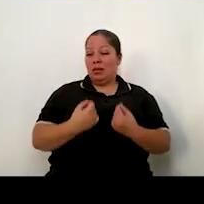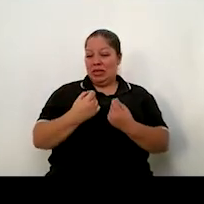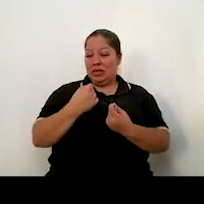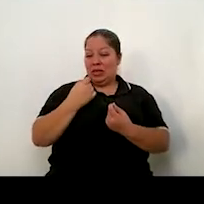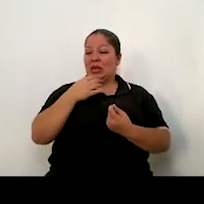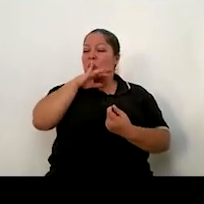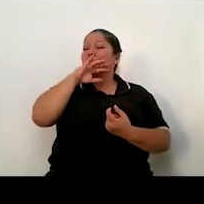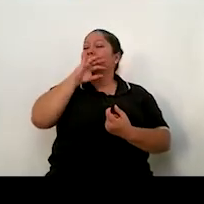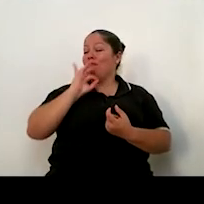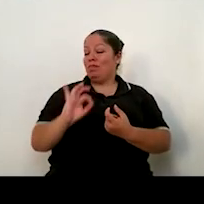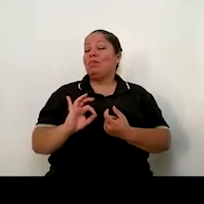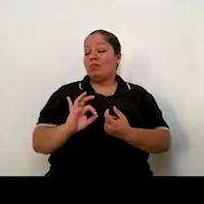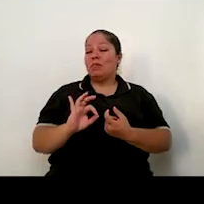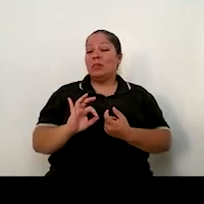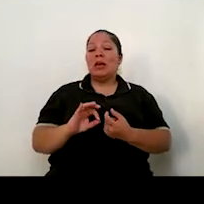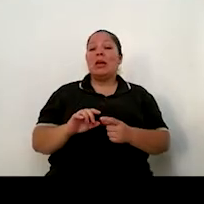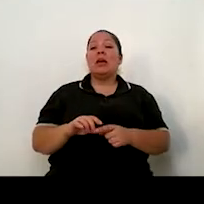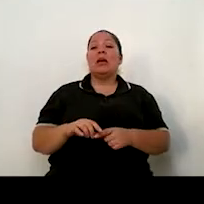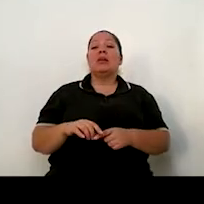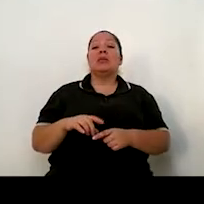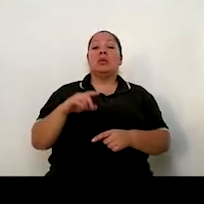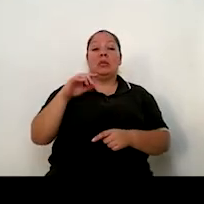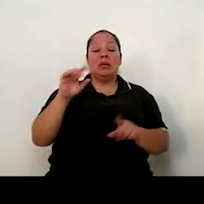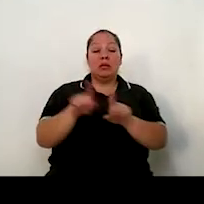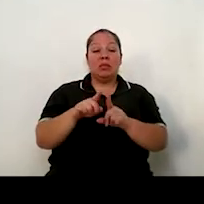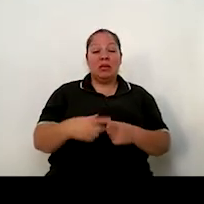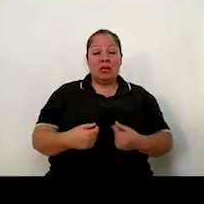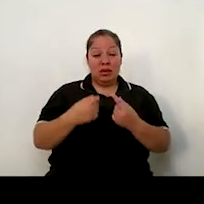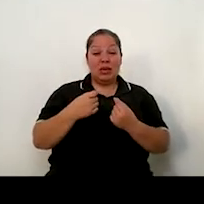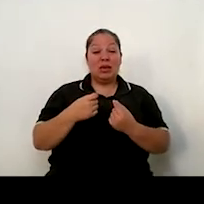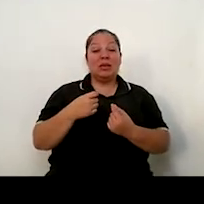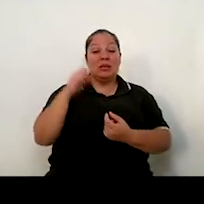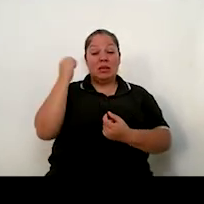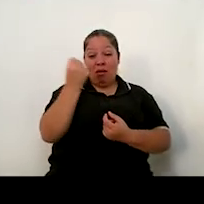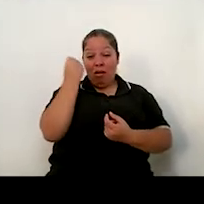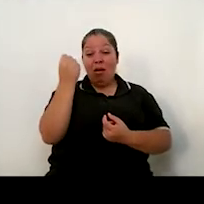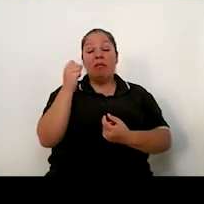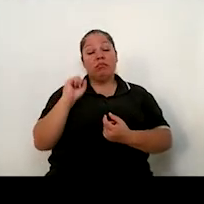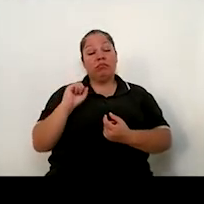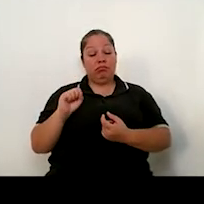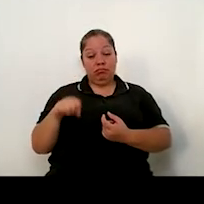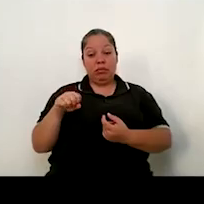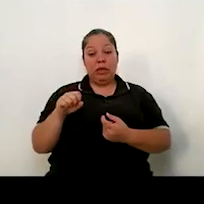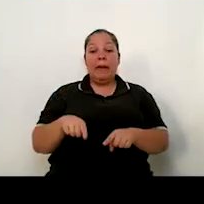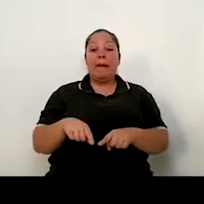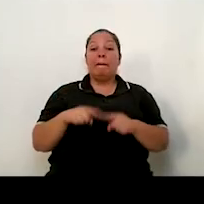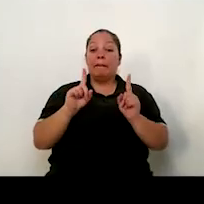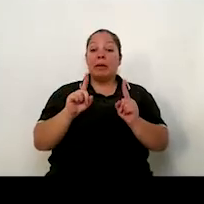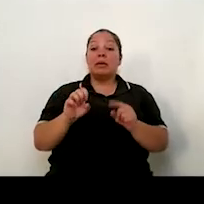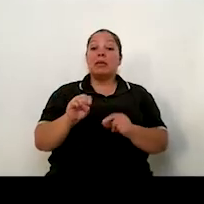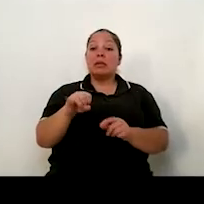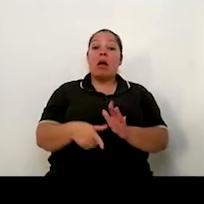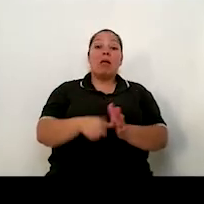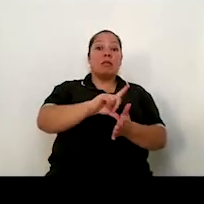uma doença agressiva? Sim. Mas, se a gente conseguir detectá-la precocemente, a chance de cura é enorme. Por isso que a